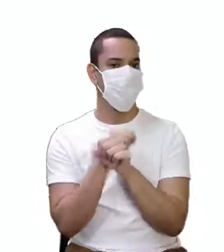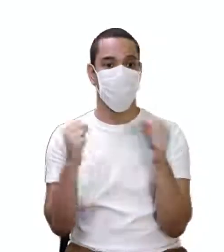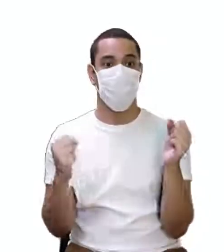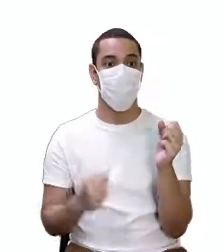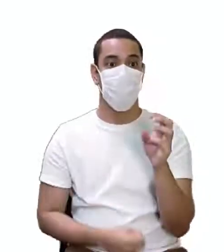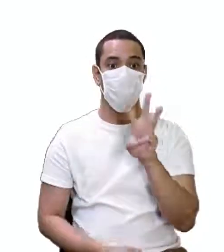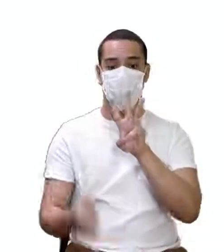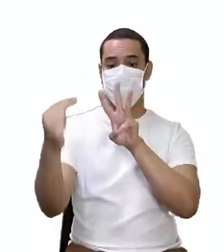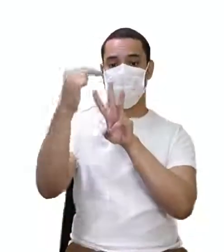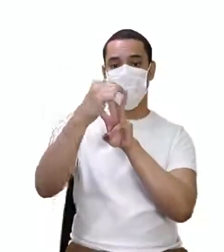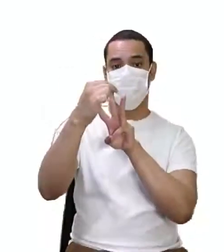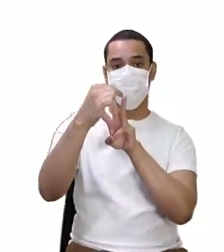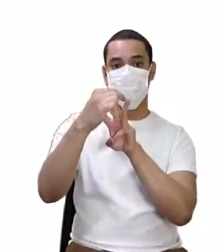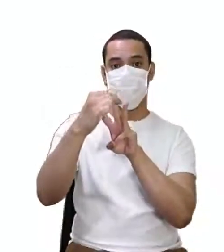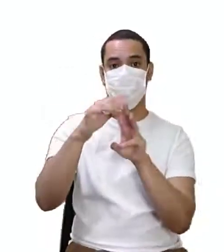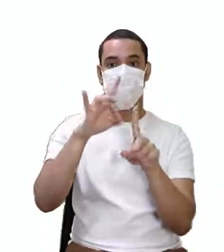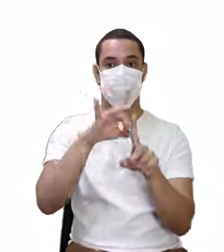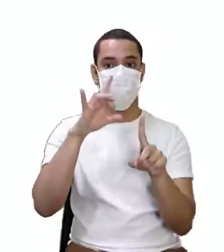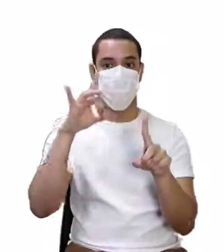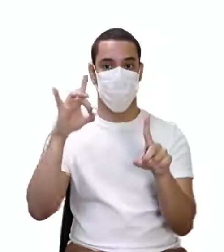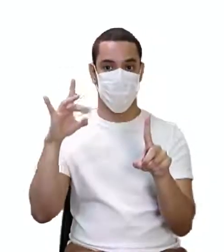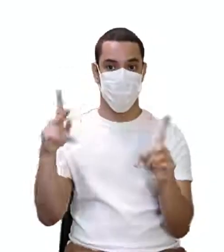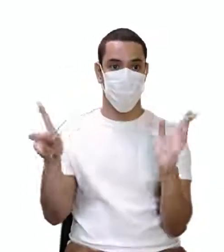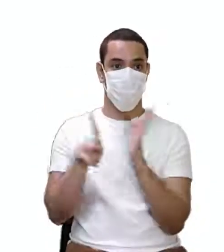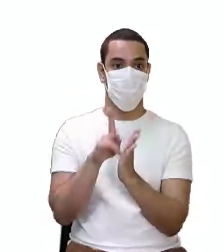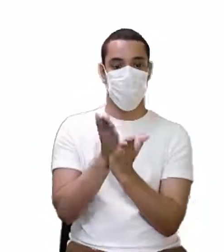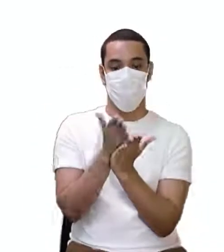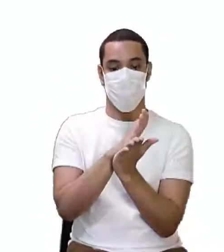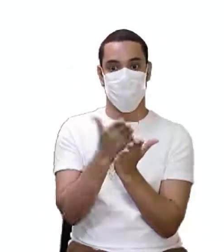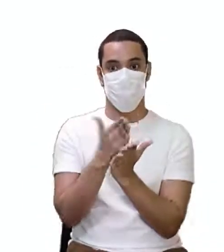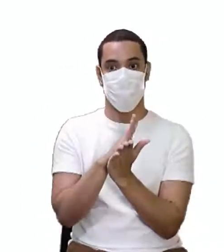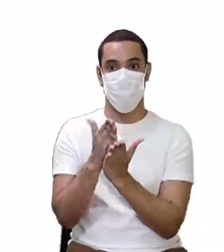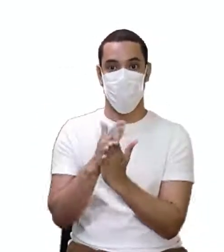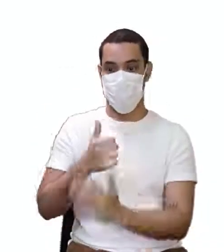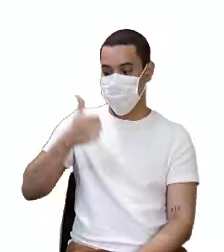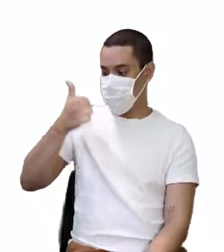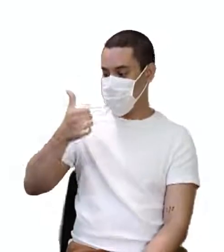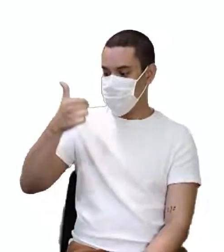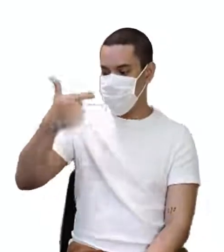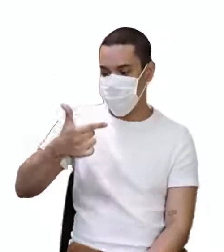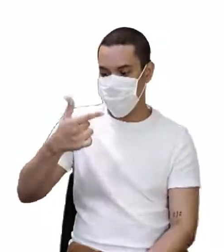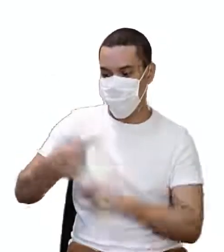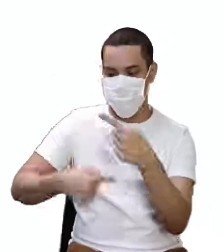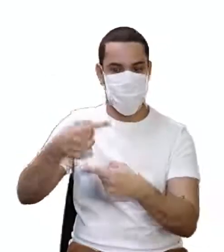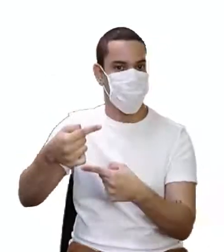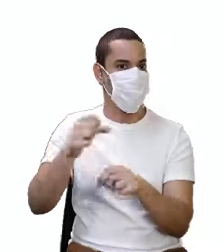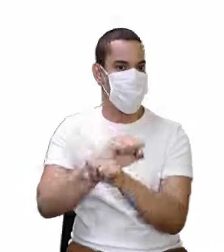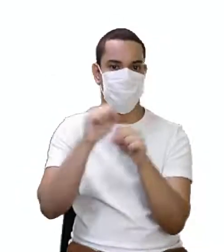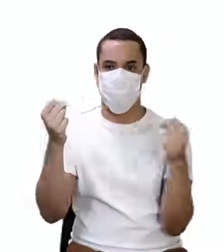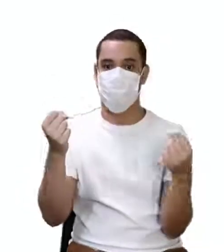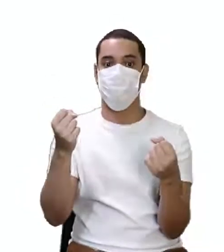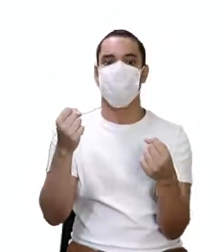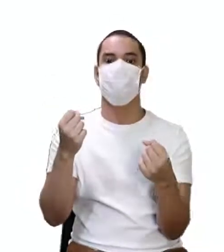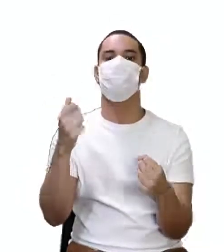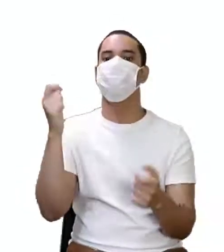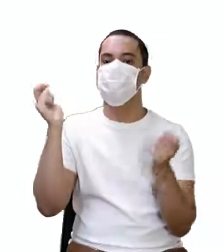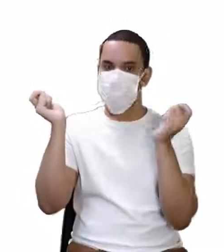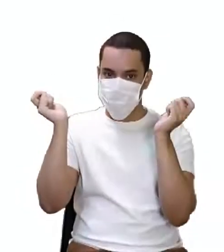Terceiro, isolamento por inviabilidade dos híbridos de segunda geração. Como assim? Formam-se